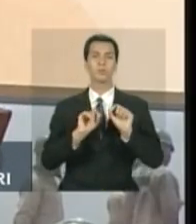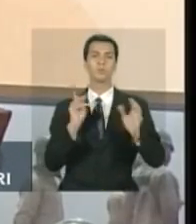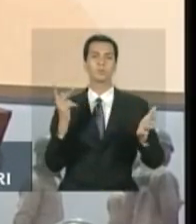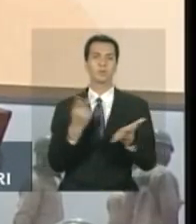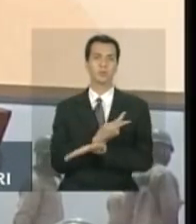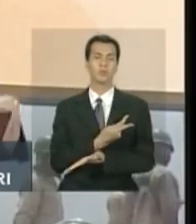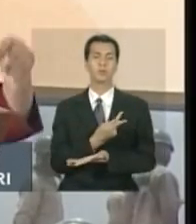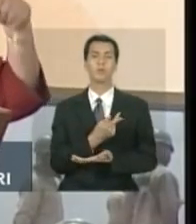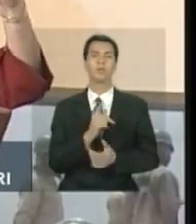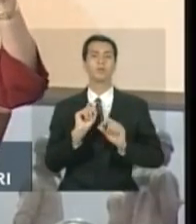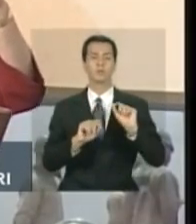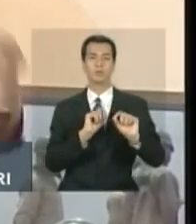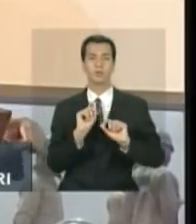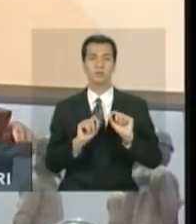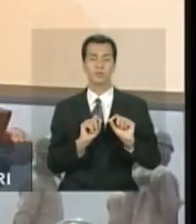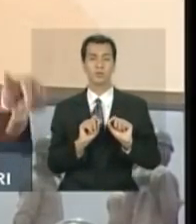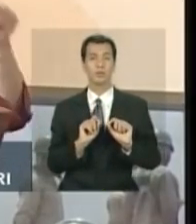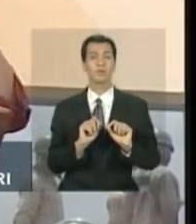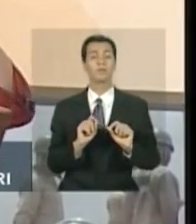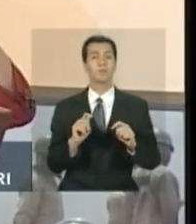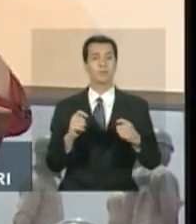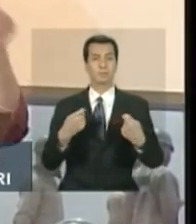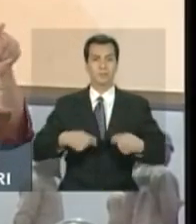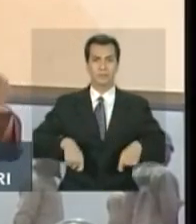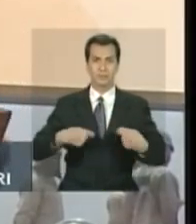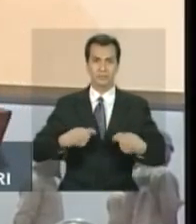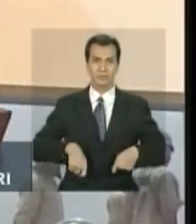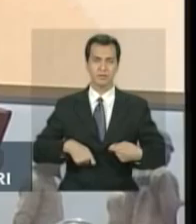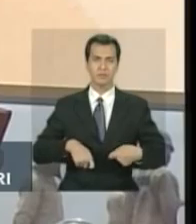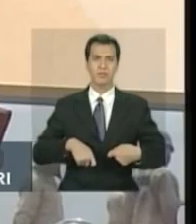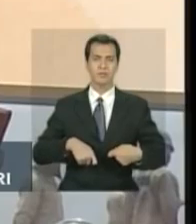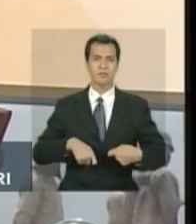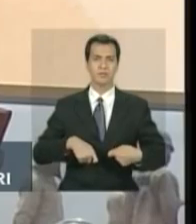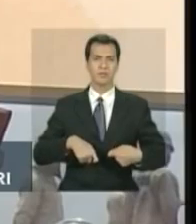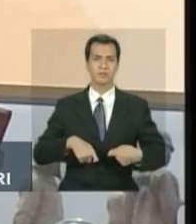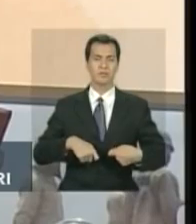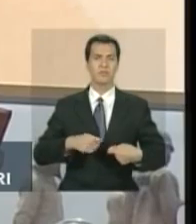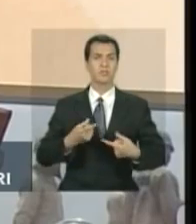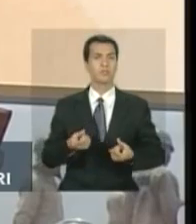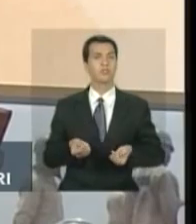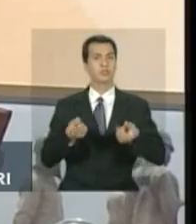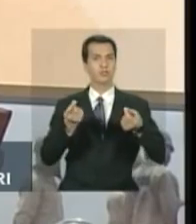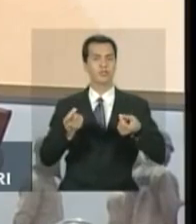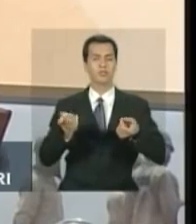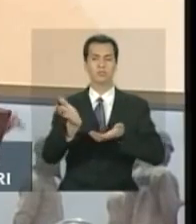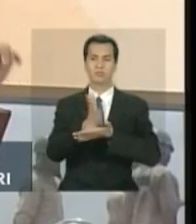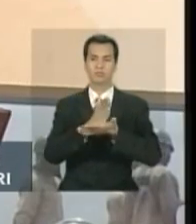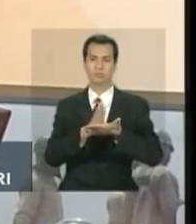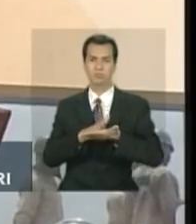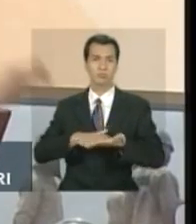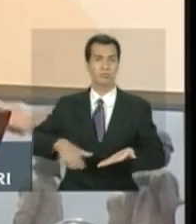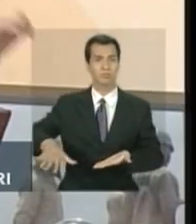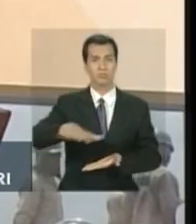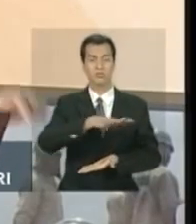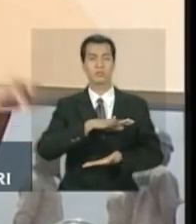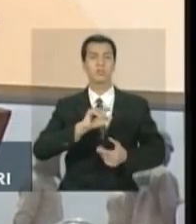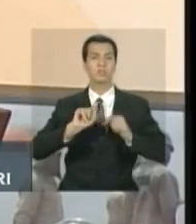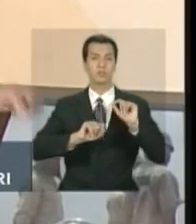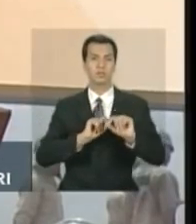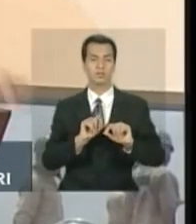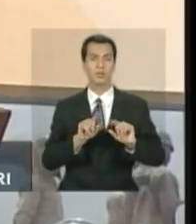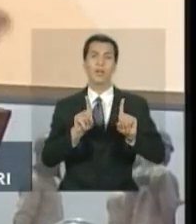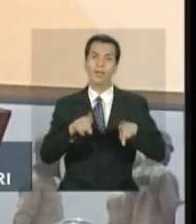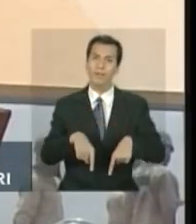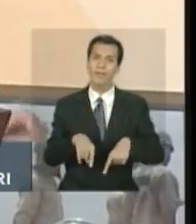disso tudo, quem merece a distribuição das riquezas desse país, porque é quem faz